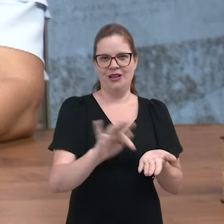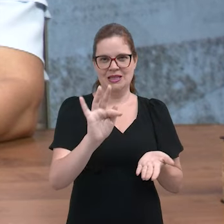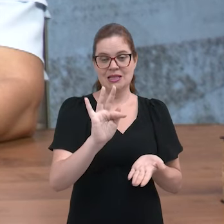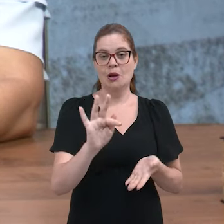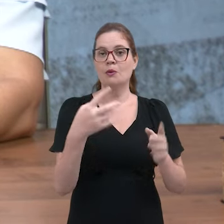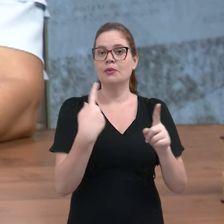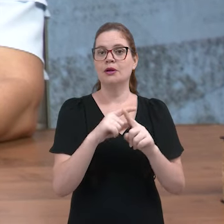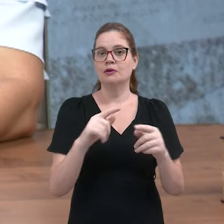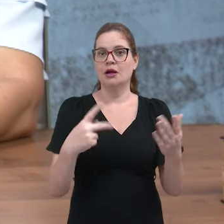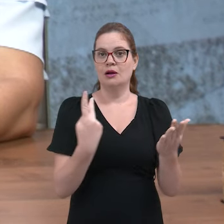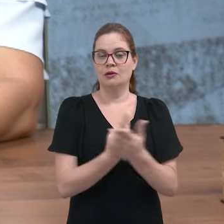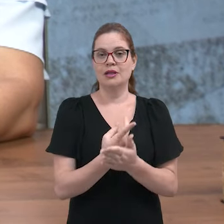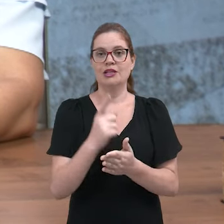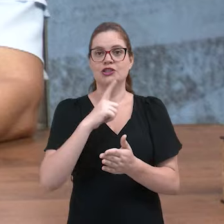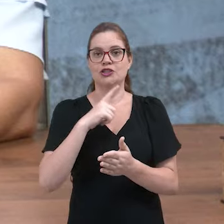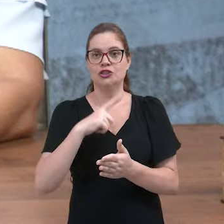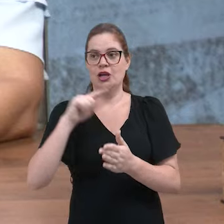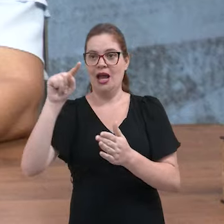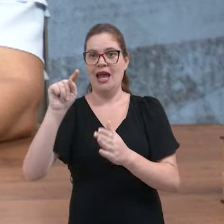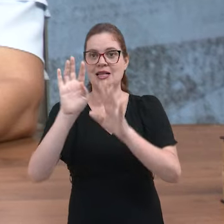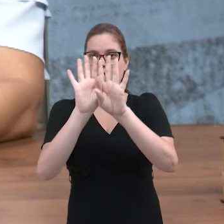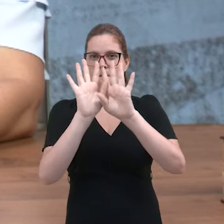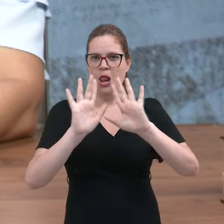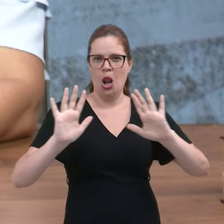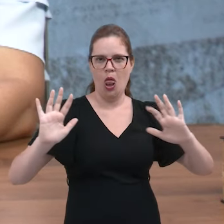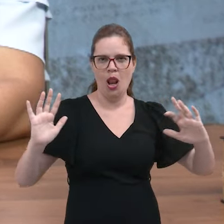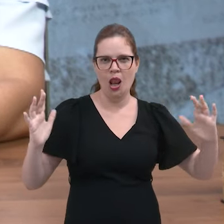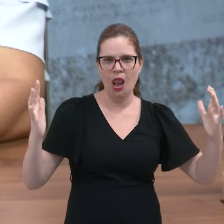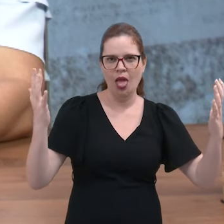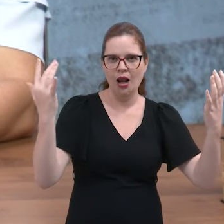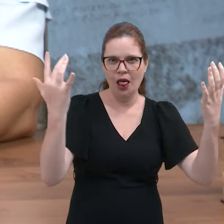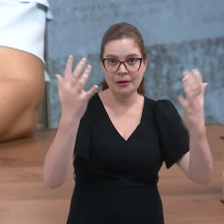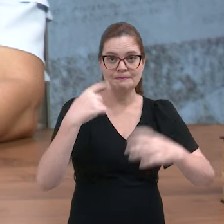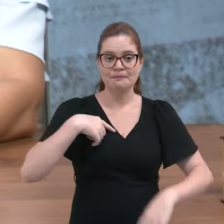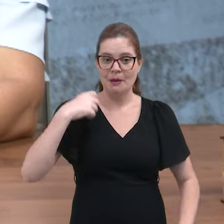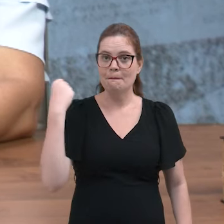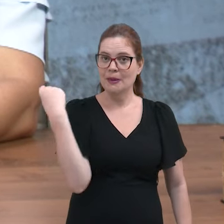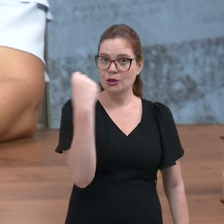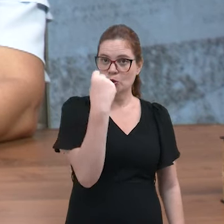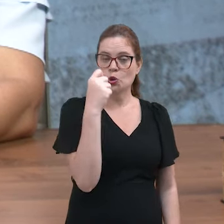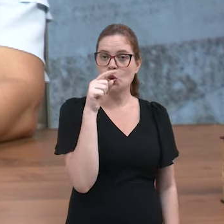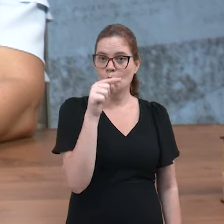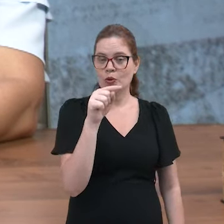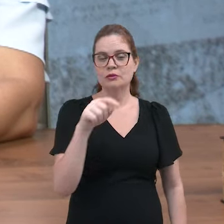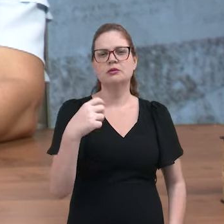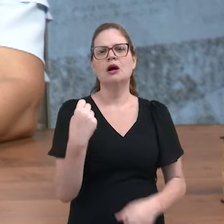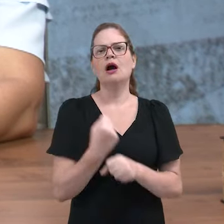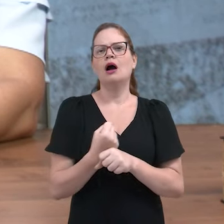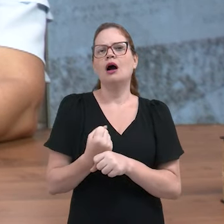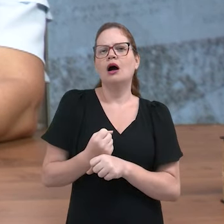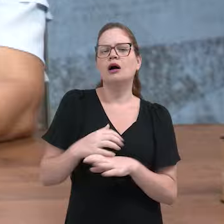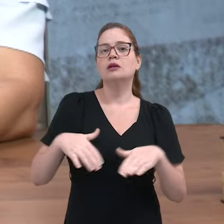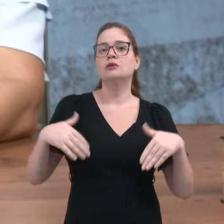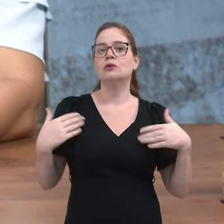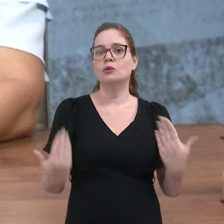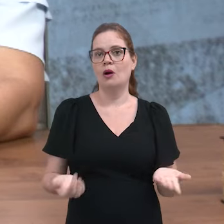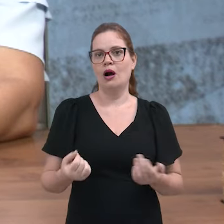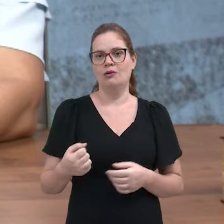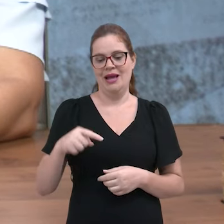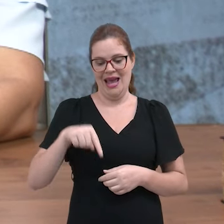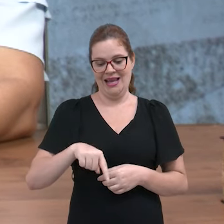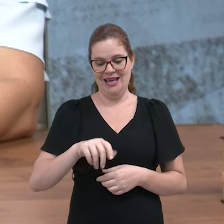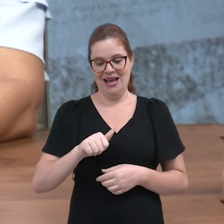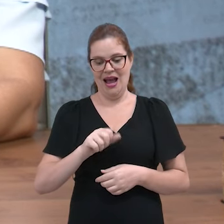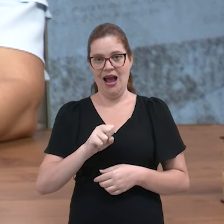Israel cercavam a Gibeton. E matou Baasa no ano 3º de Asa, rei